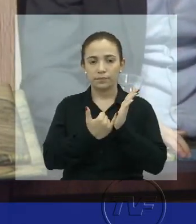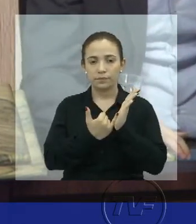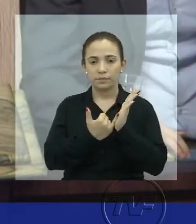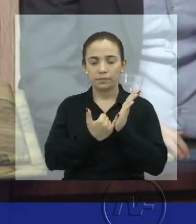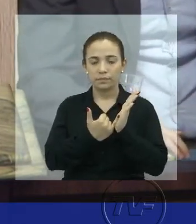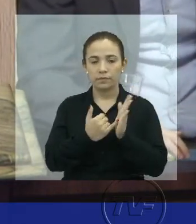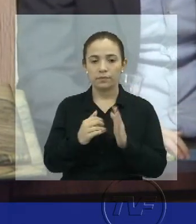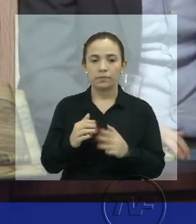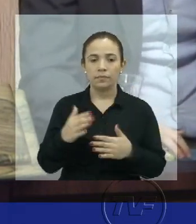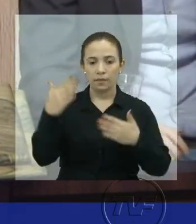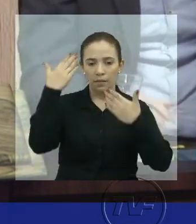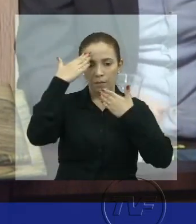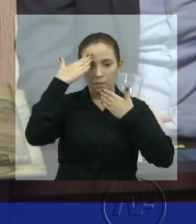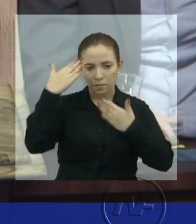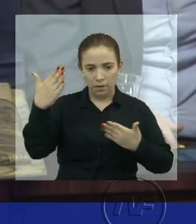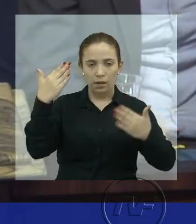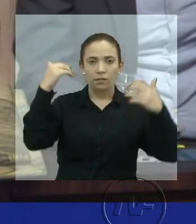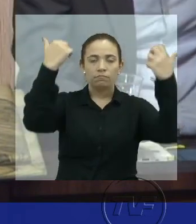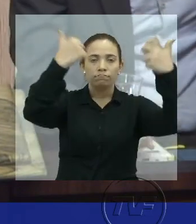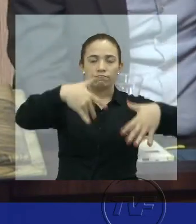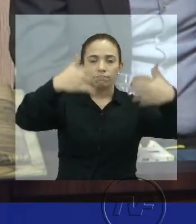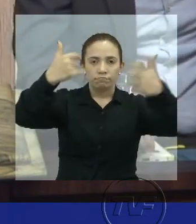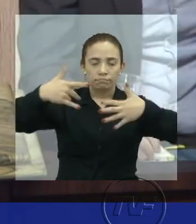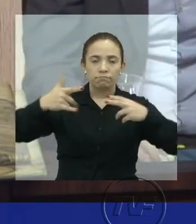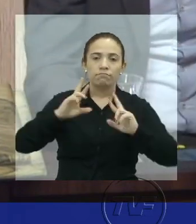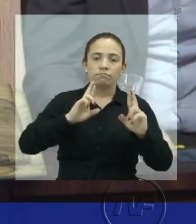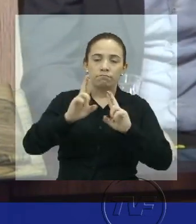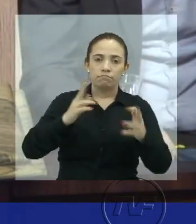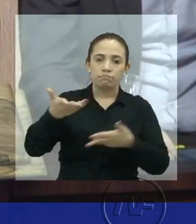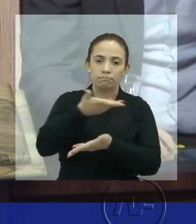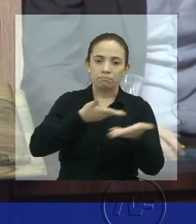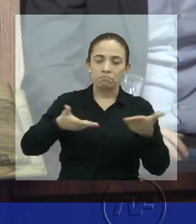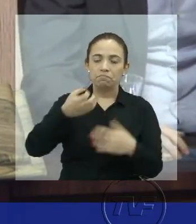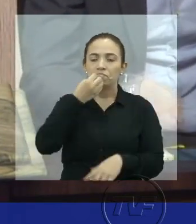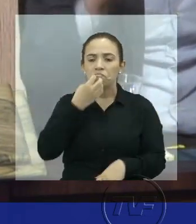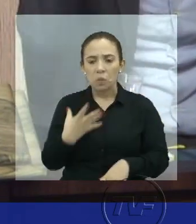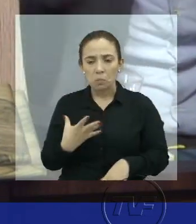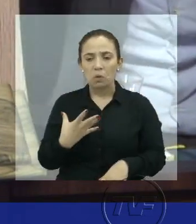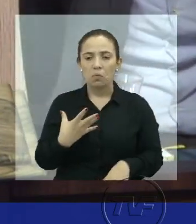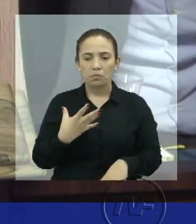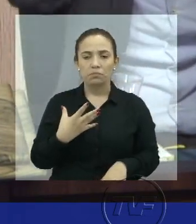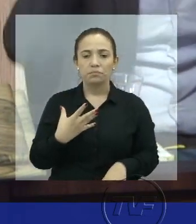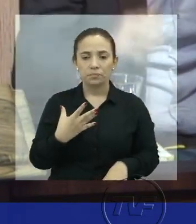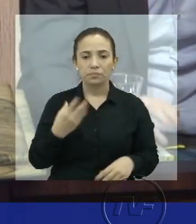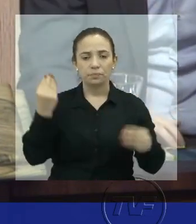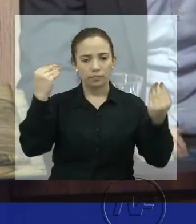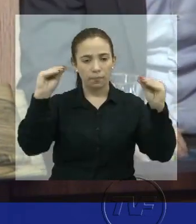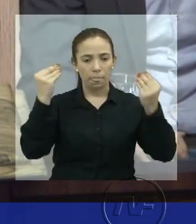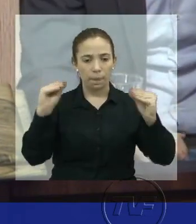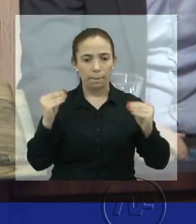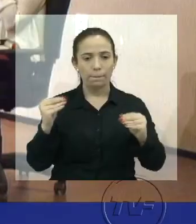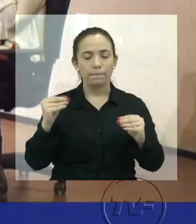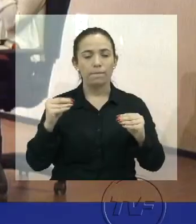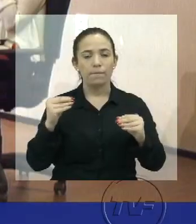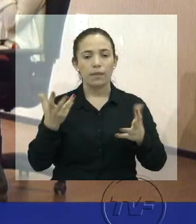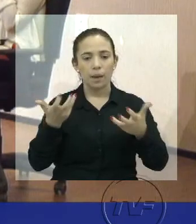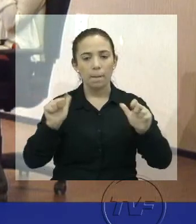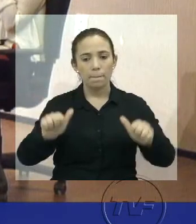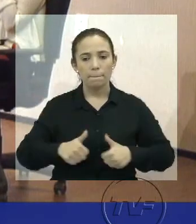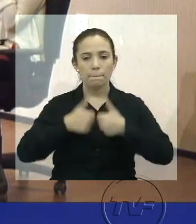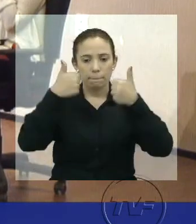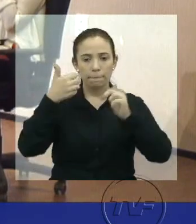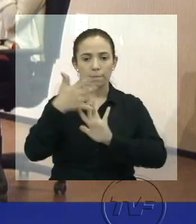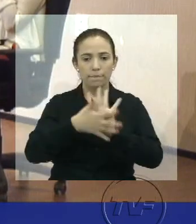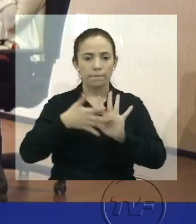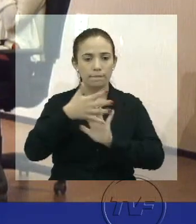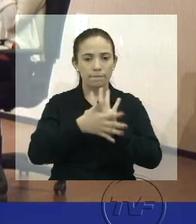Então, vamos lá. Muito obrigado aí pelos questionamentos, pelas contribuições, todas elas serão certamente de muita utilidade aqui para a gente melhorar cada vez mais o